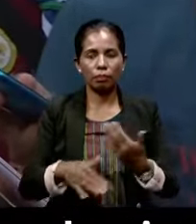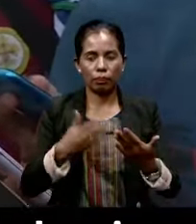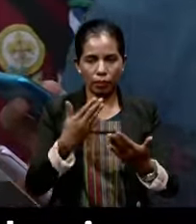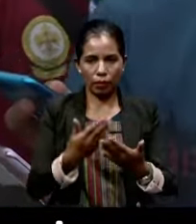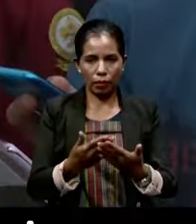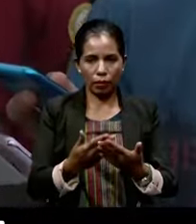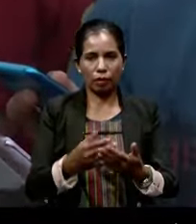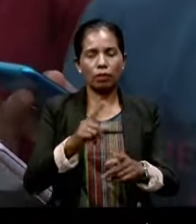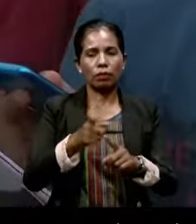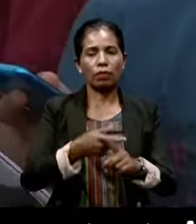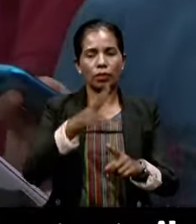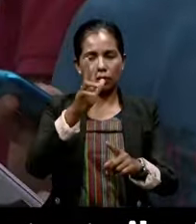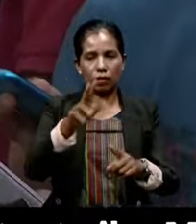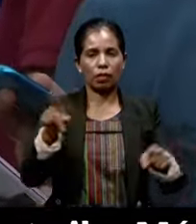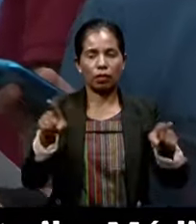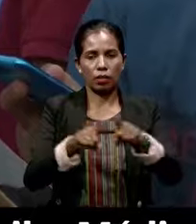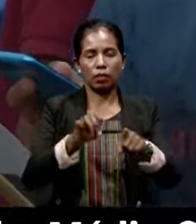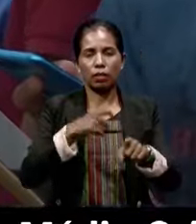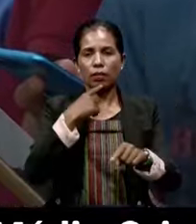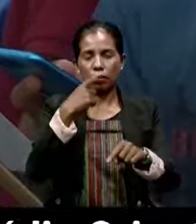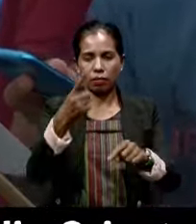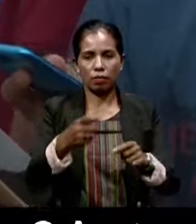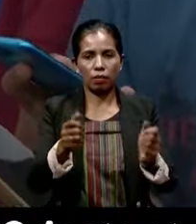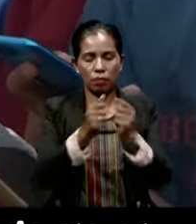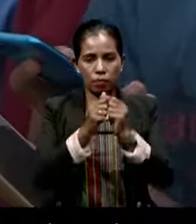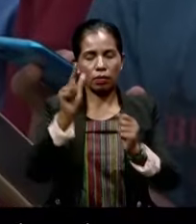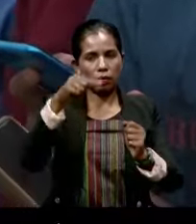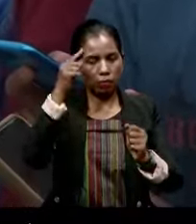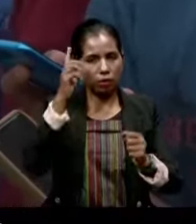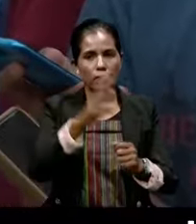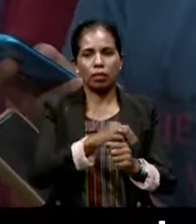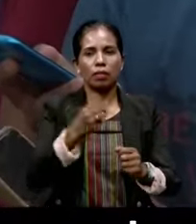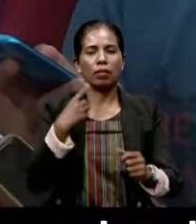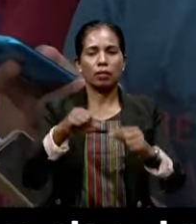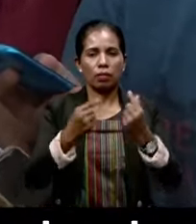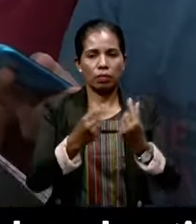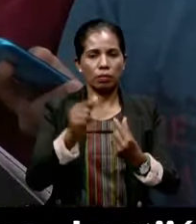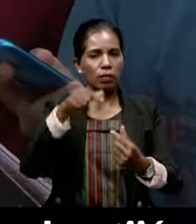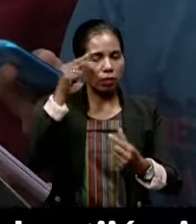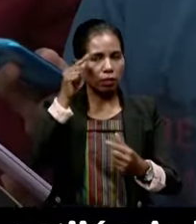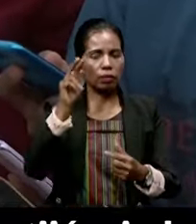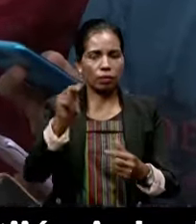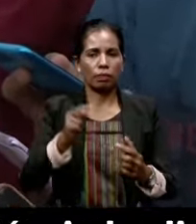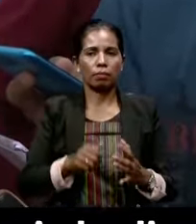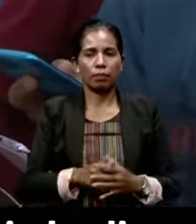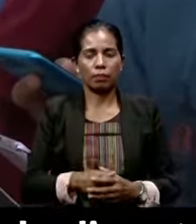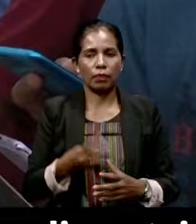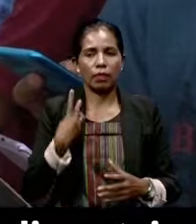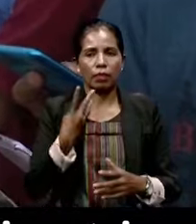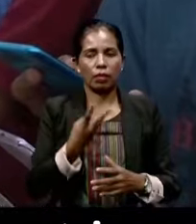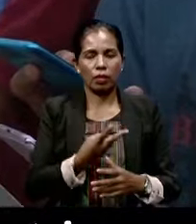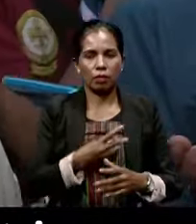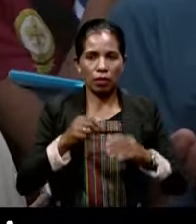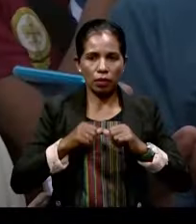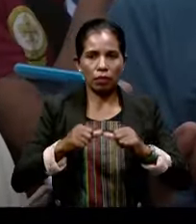lawan agora fulan tolu ne hanai zoen dehan kata amutu ko governo equipa governo nian e amini